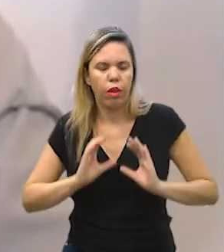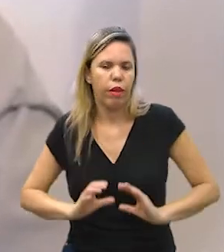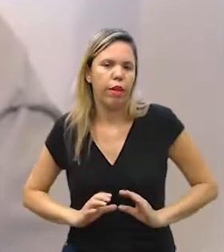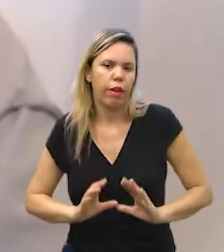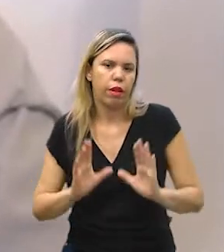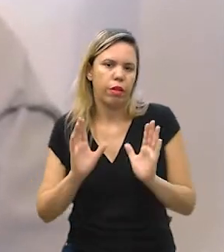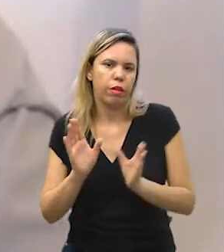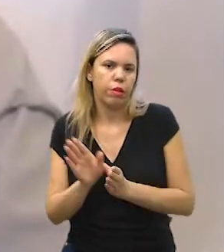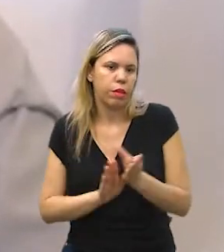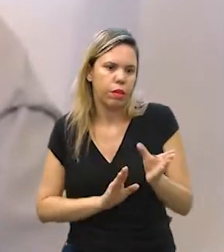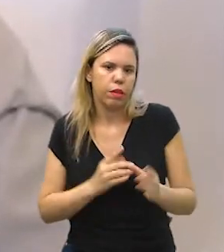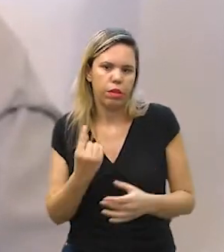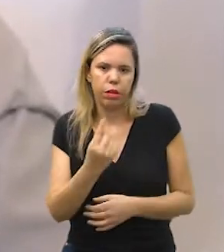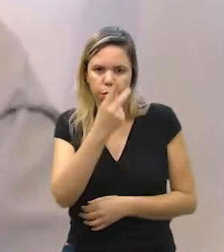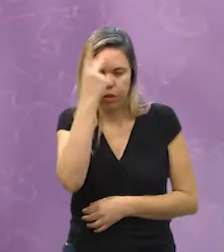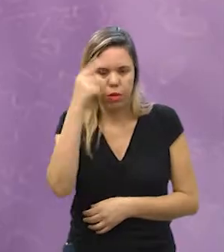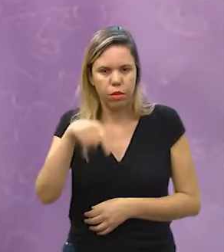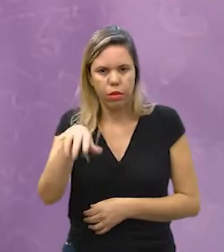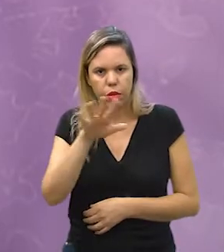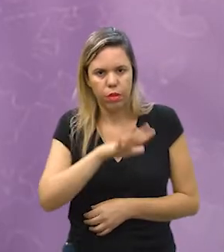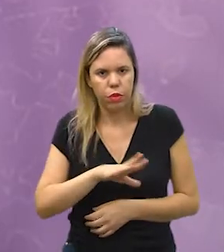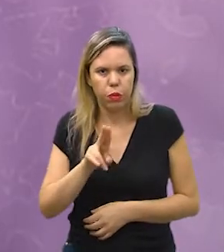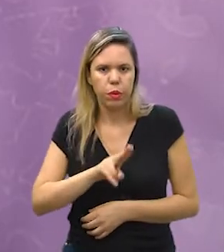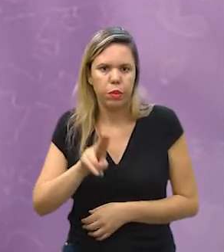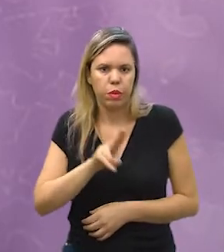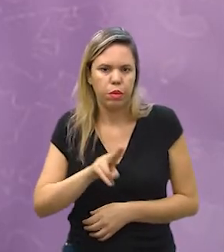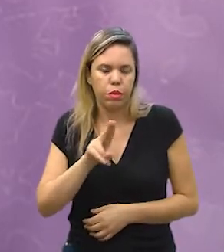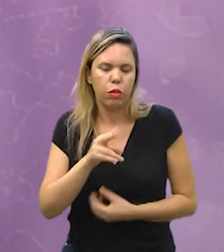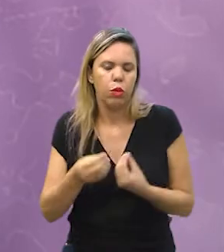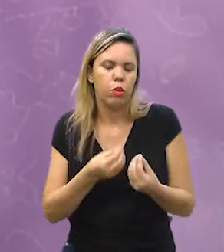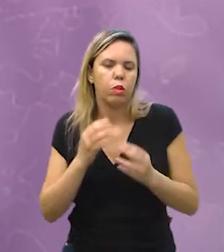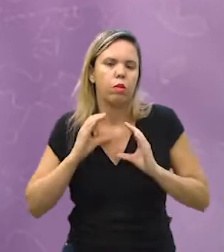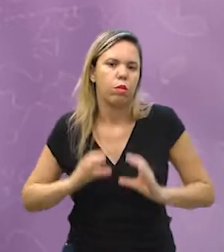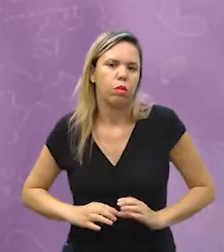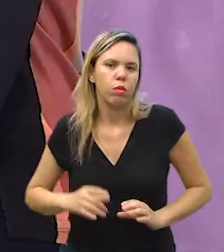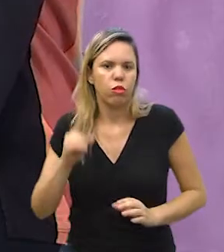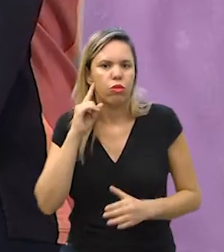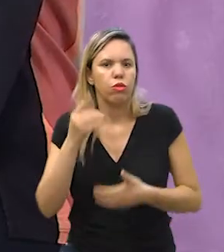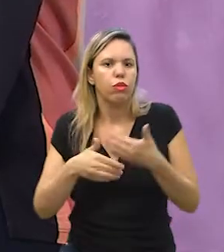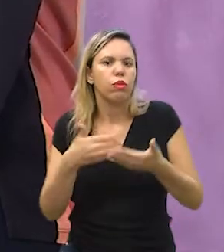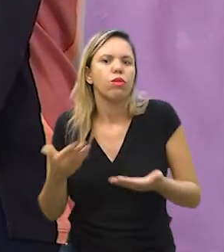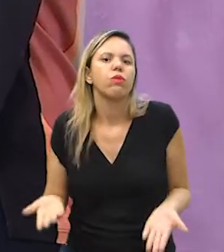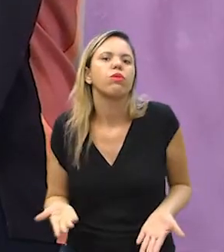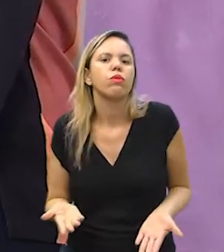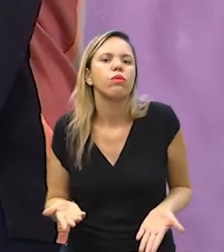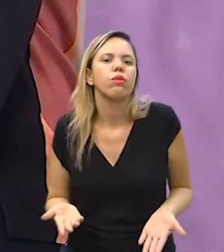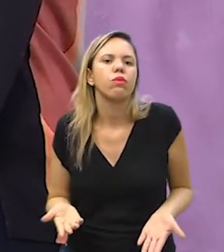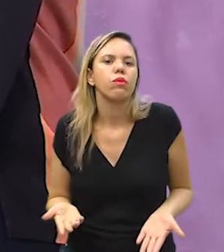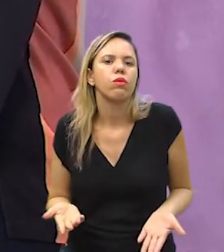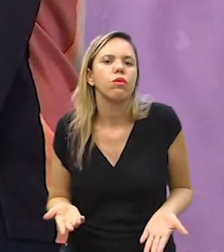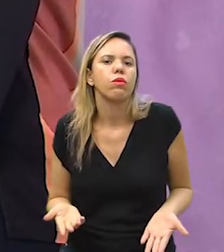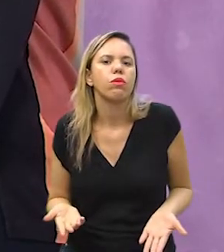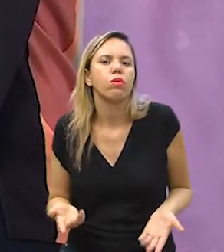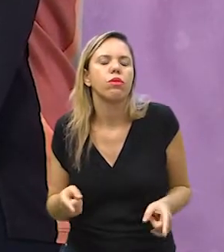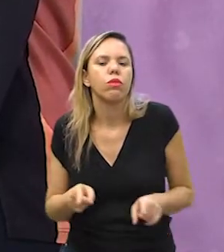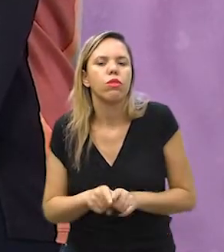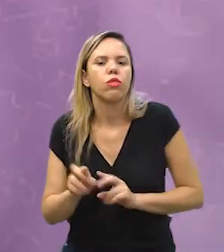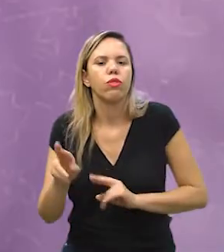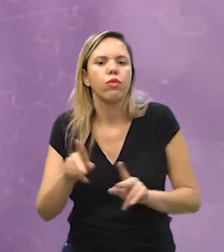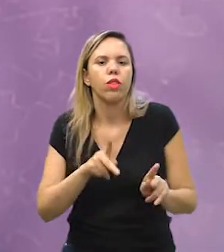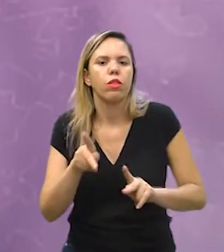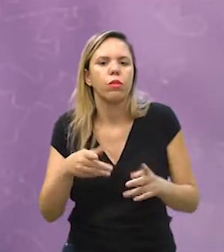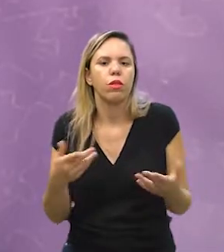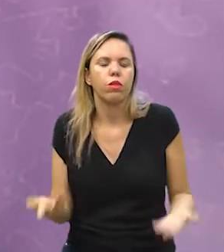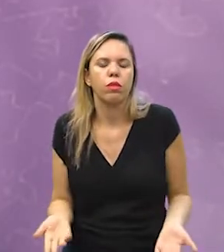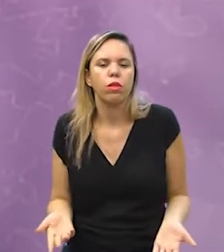comportamentais, orientações que o indivíduo acaba utilizando de como se comportar no dia a dia, acabam influenciando de uma maneira diferente as